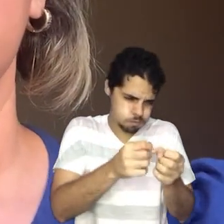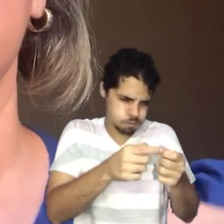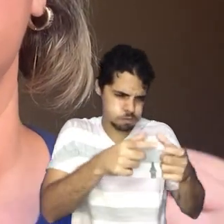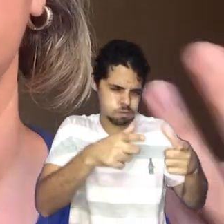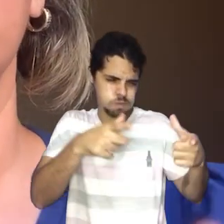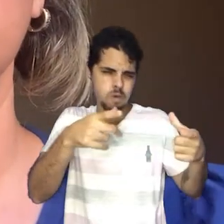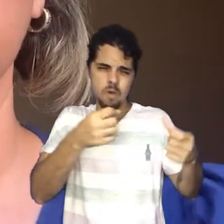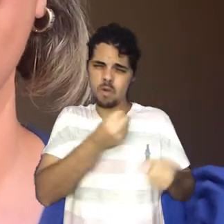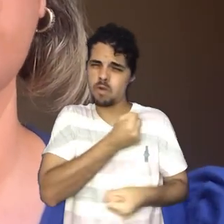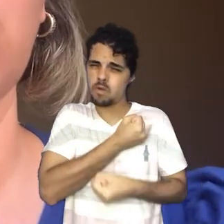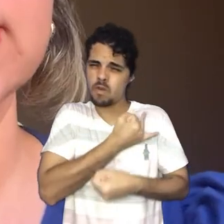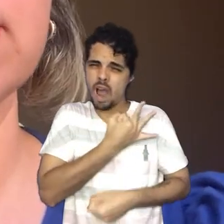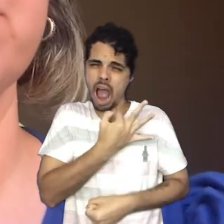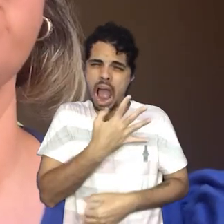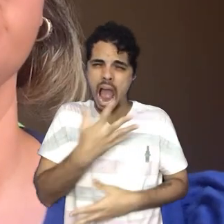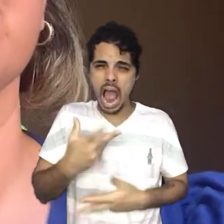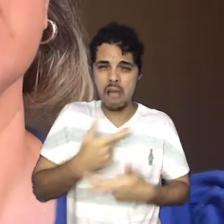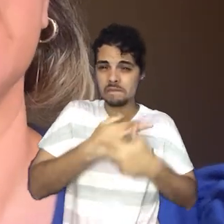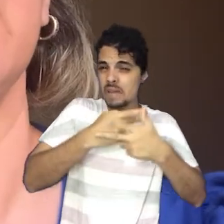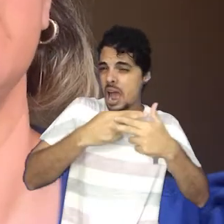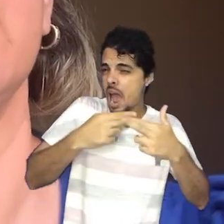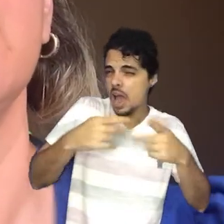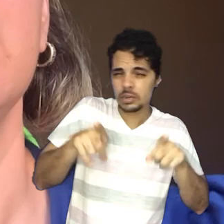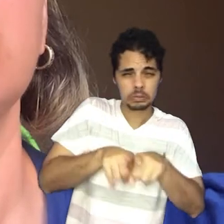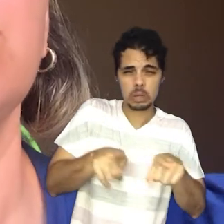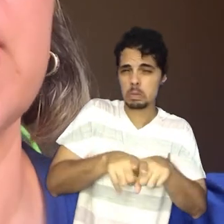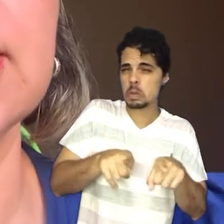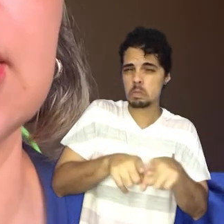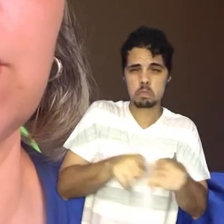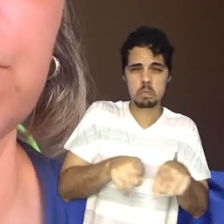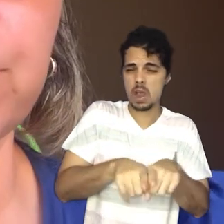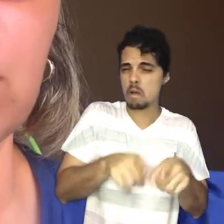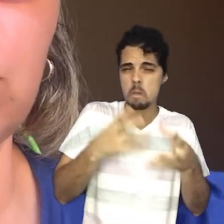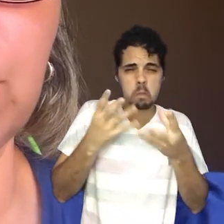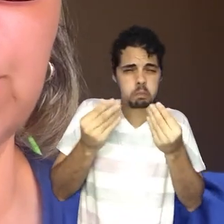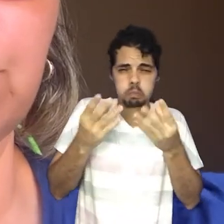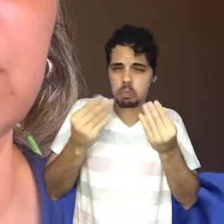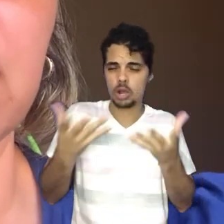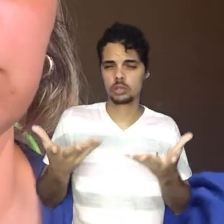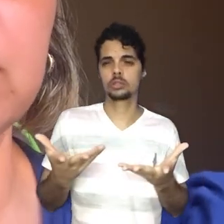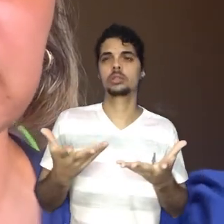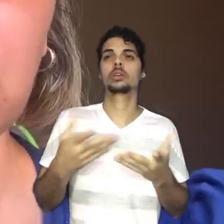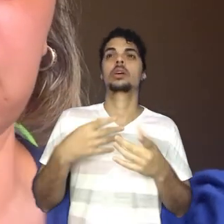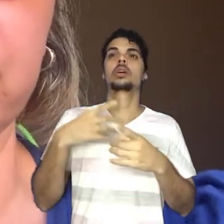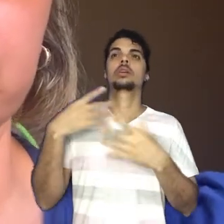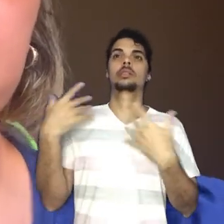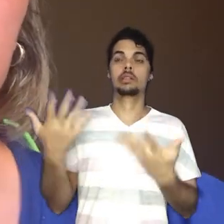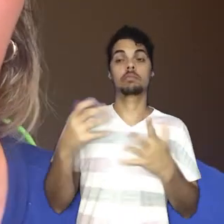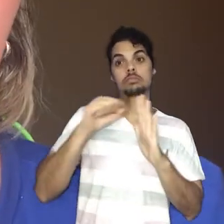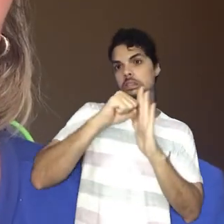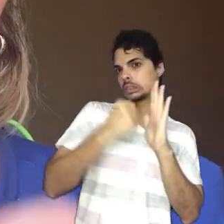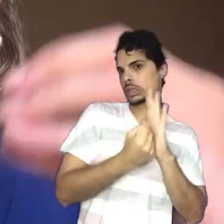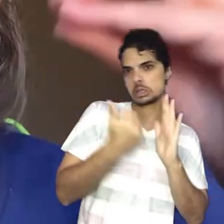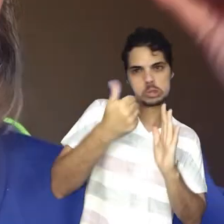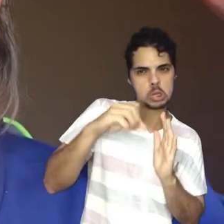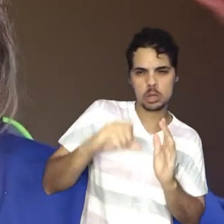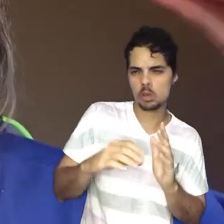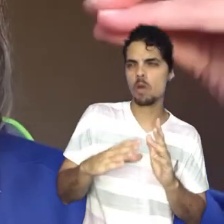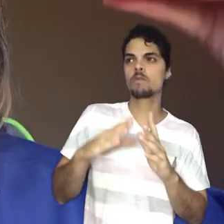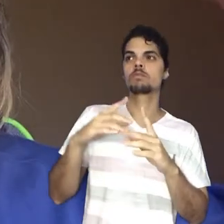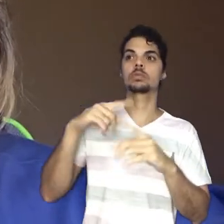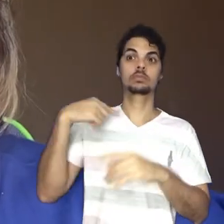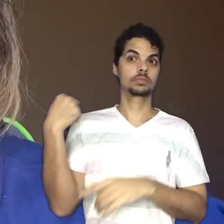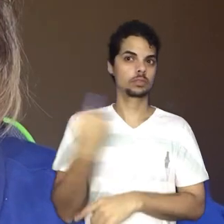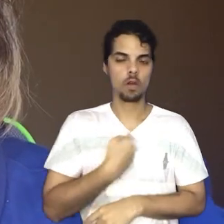maneira numerosa no Brasil no início do século XIX. E aí a gente